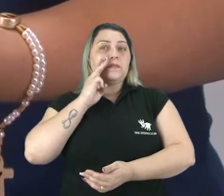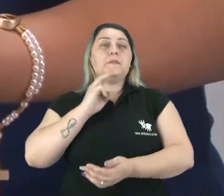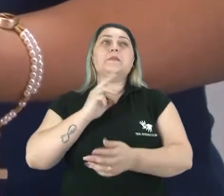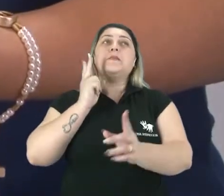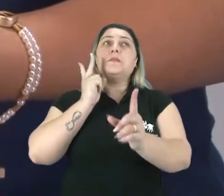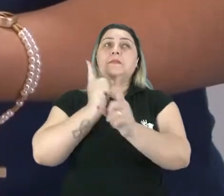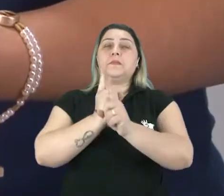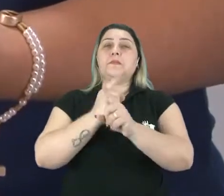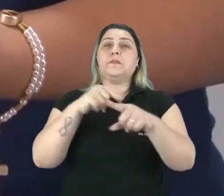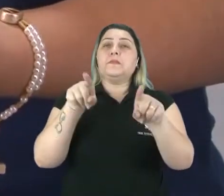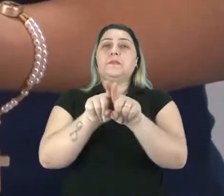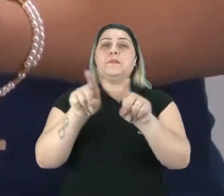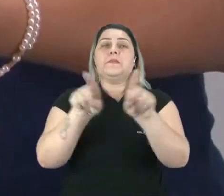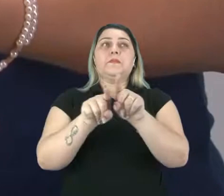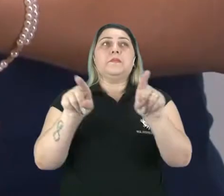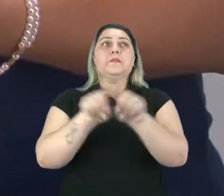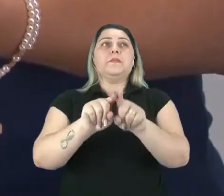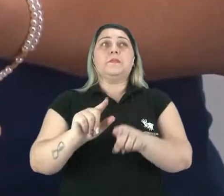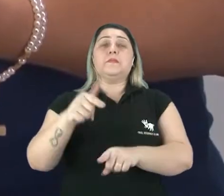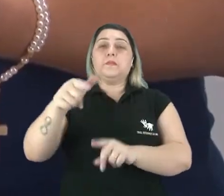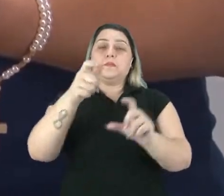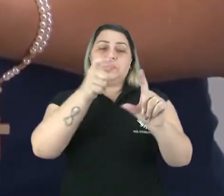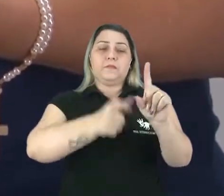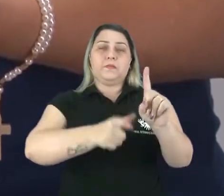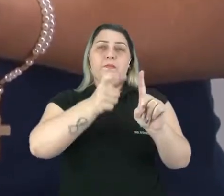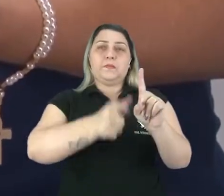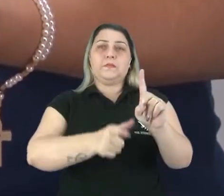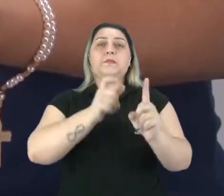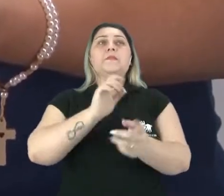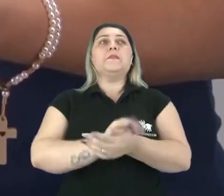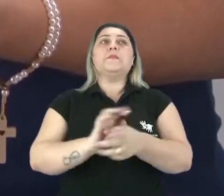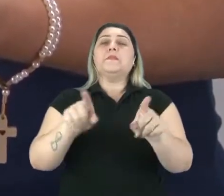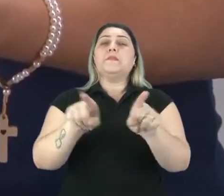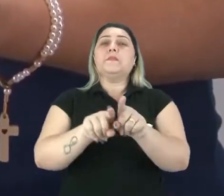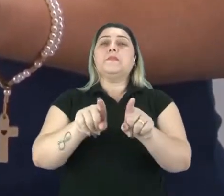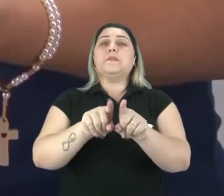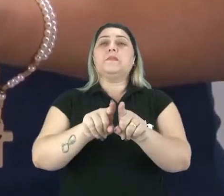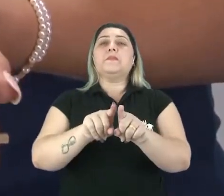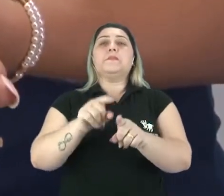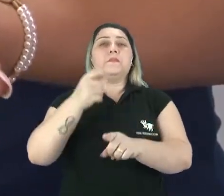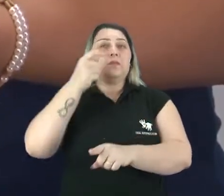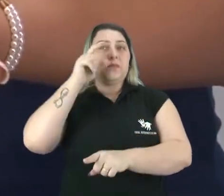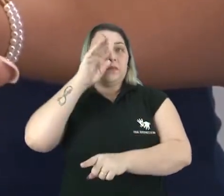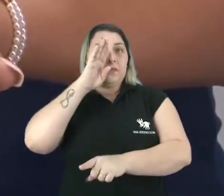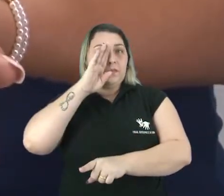Nele nós encontramos também outros personagens além do Cascão.